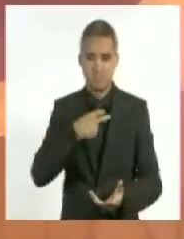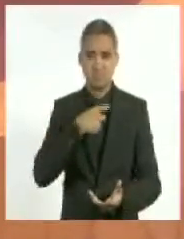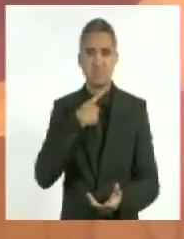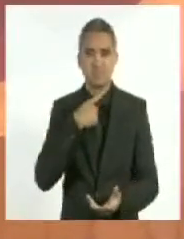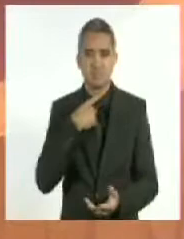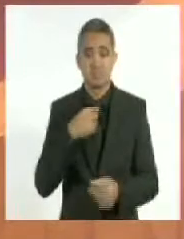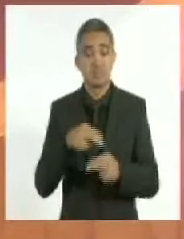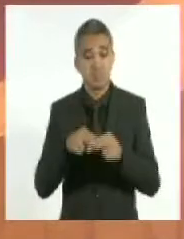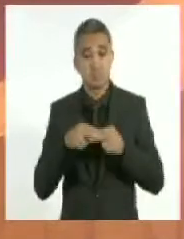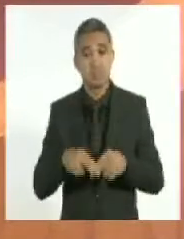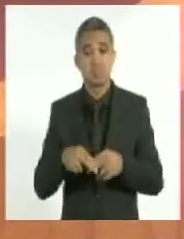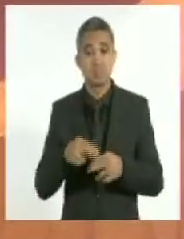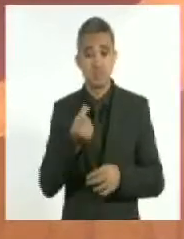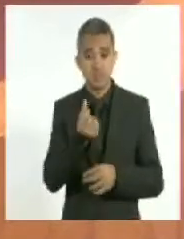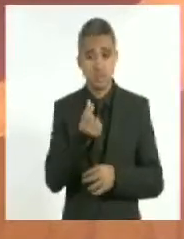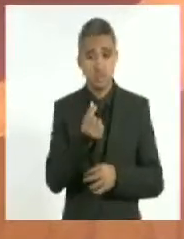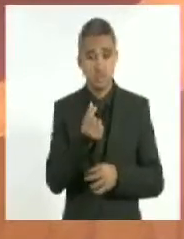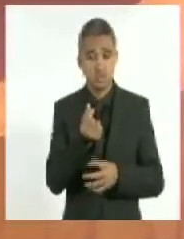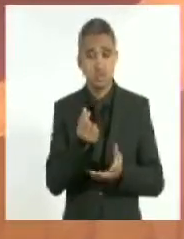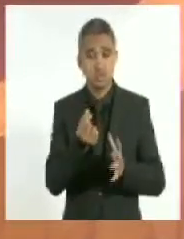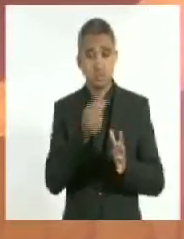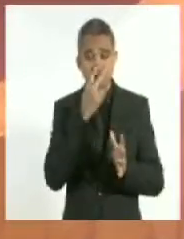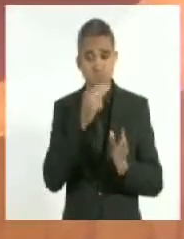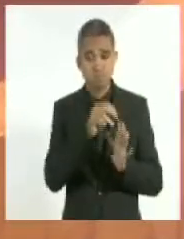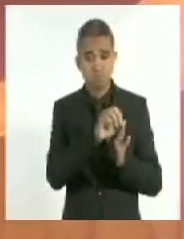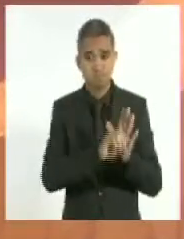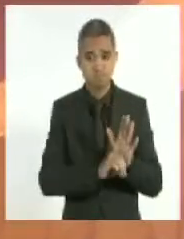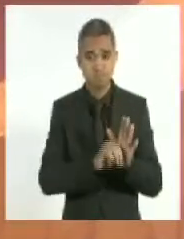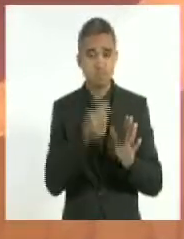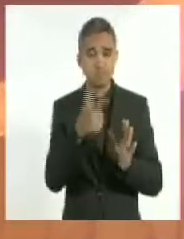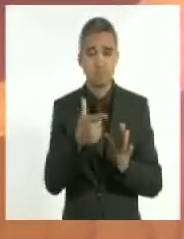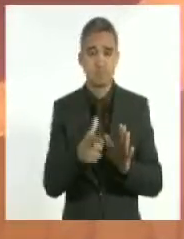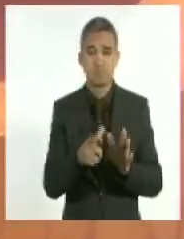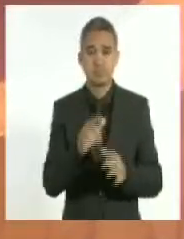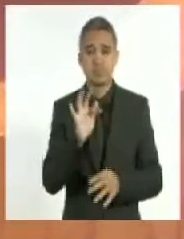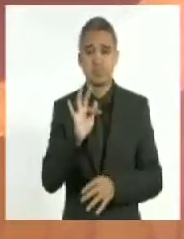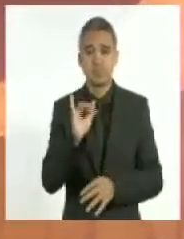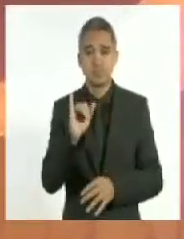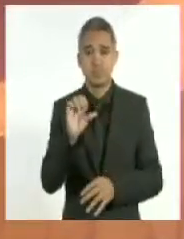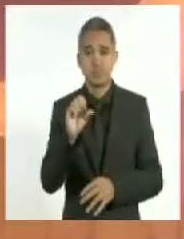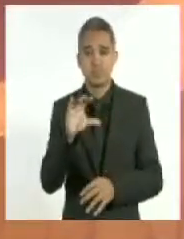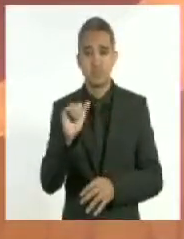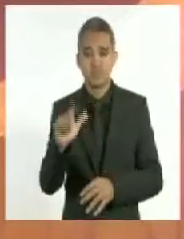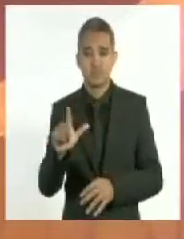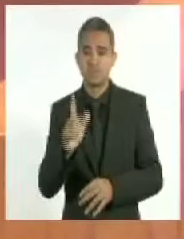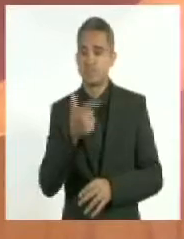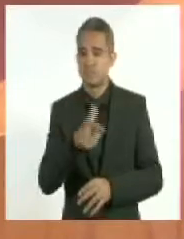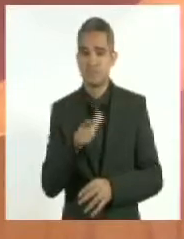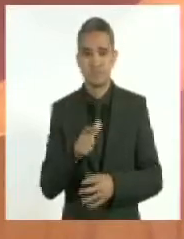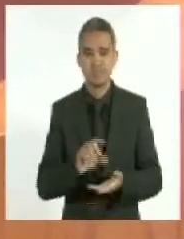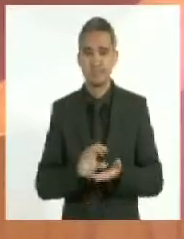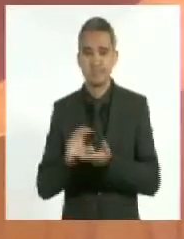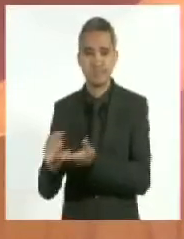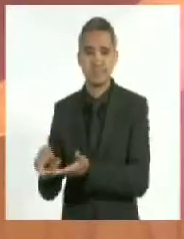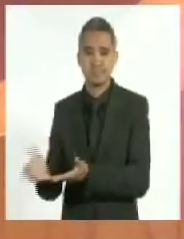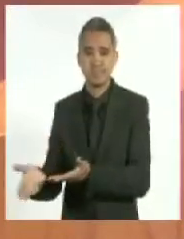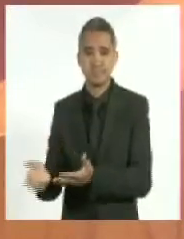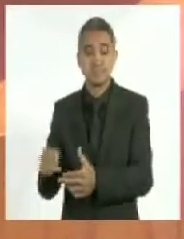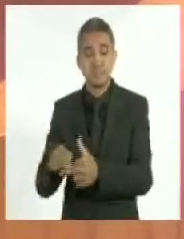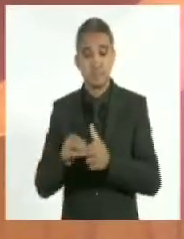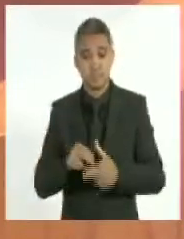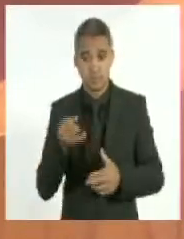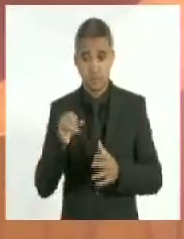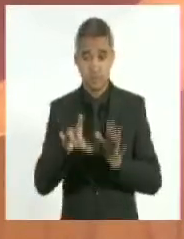que vai para lá não é o dinheiro oficial, não é sujeito à fiscalização do Tribunal de Contas do Estado. E se nós aprovarmos essa lei, o recurso vai